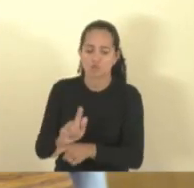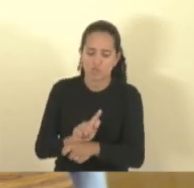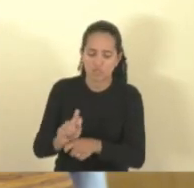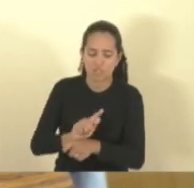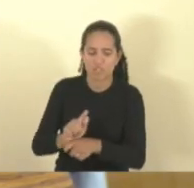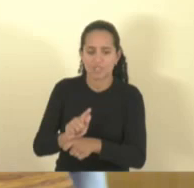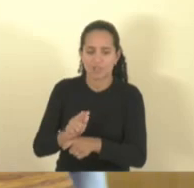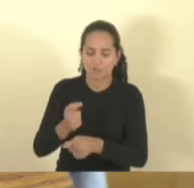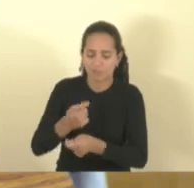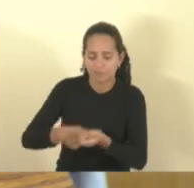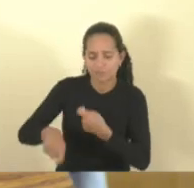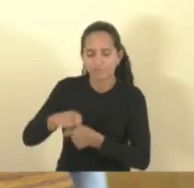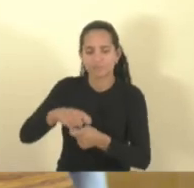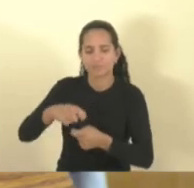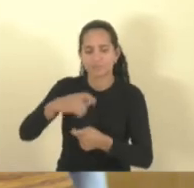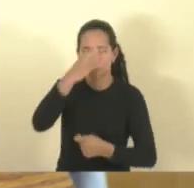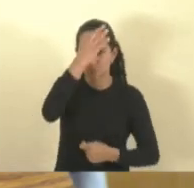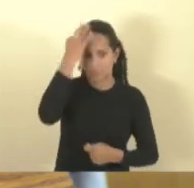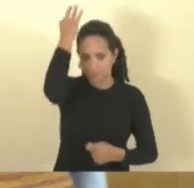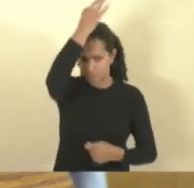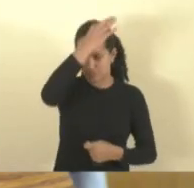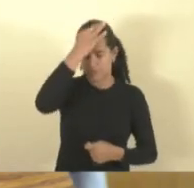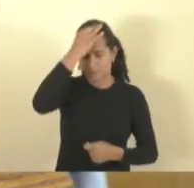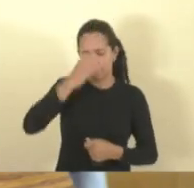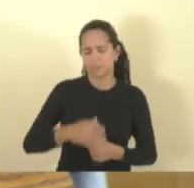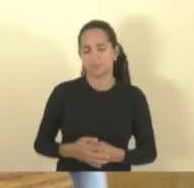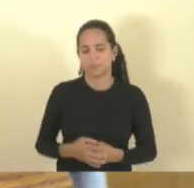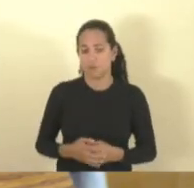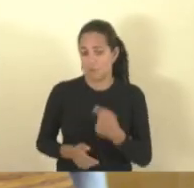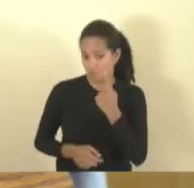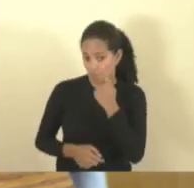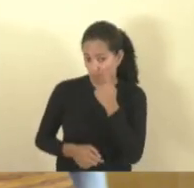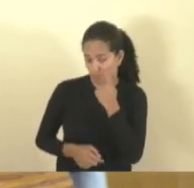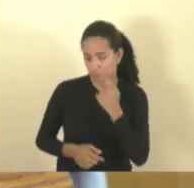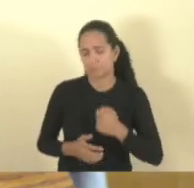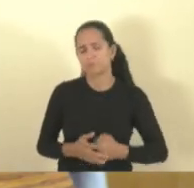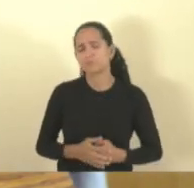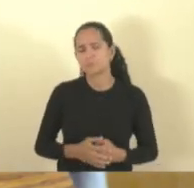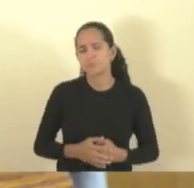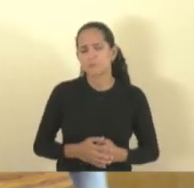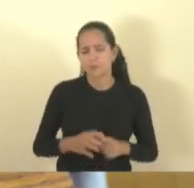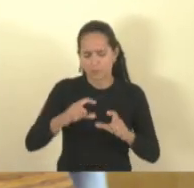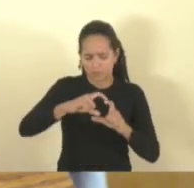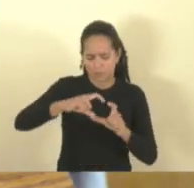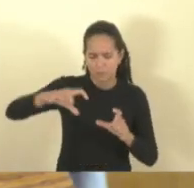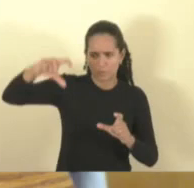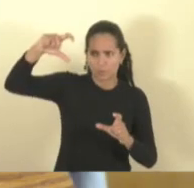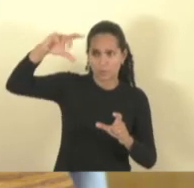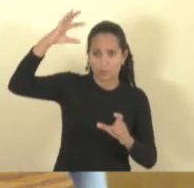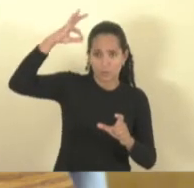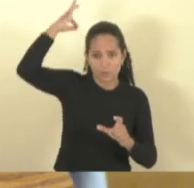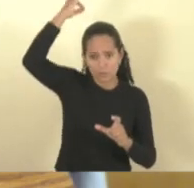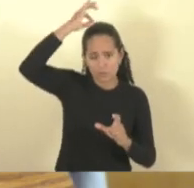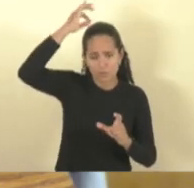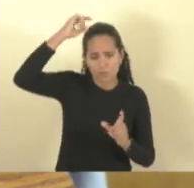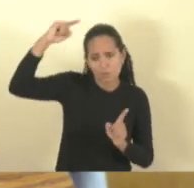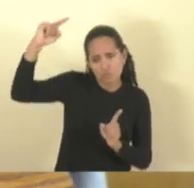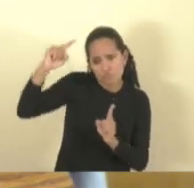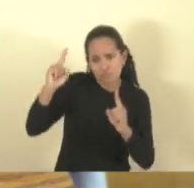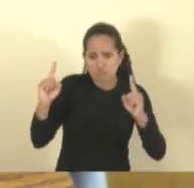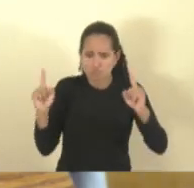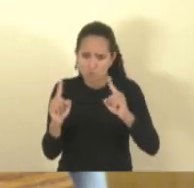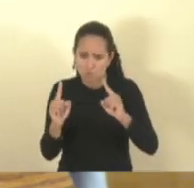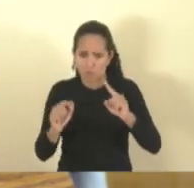gente, olha como é que acontece as coisas. O Estado do Espírito Santo é um Estado pequeno, pressionado por